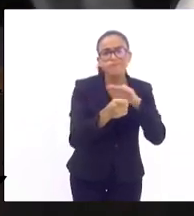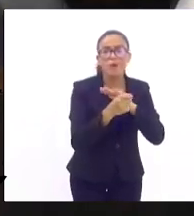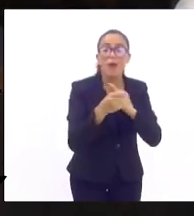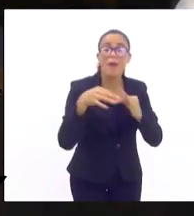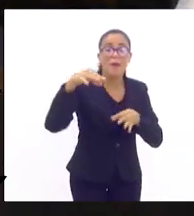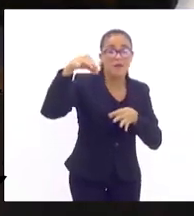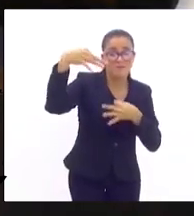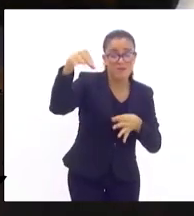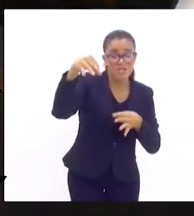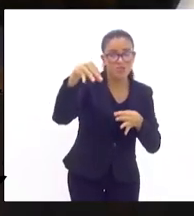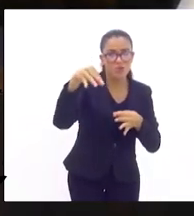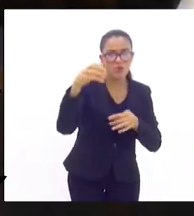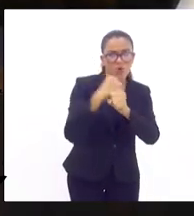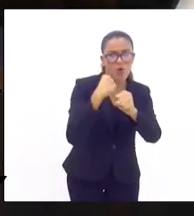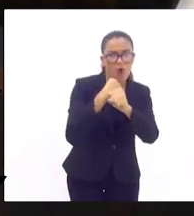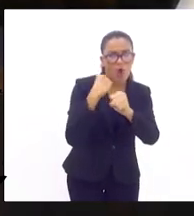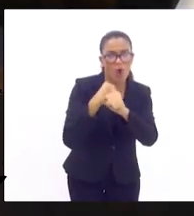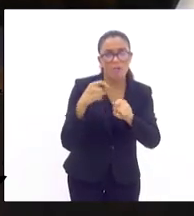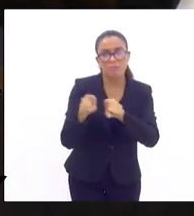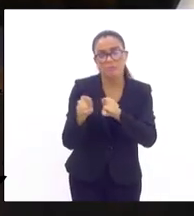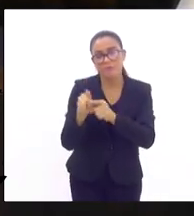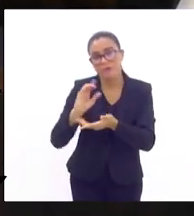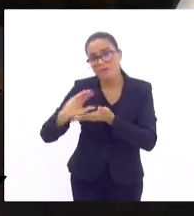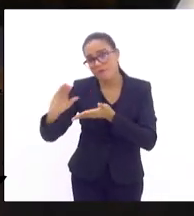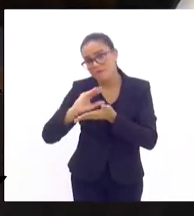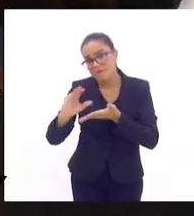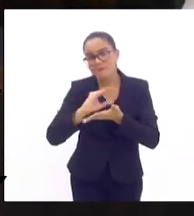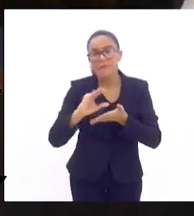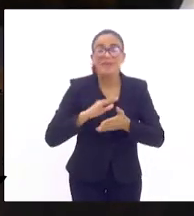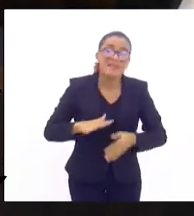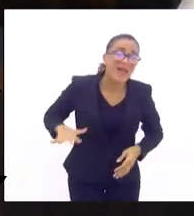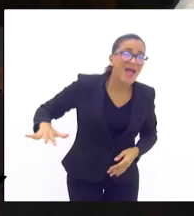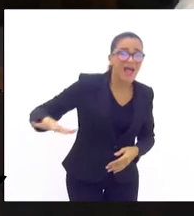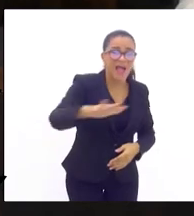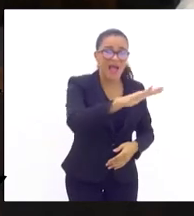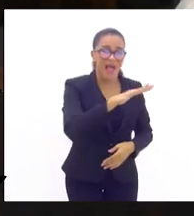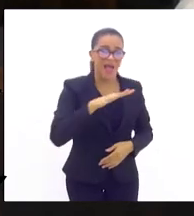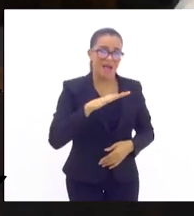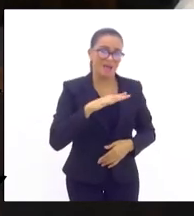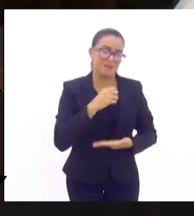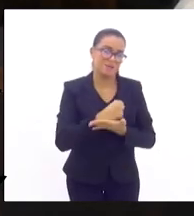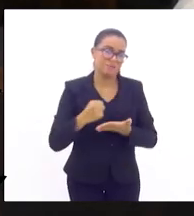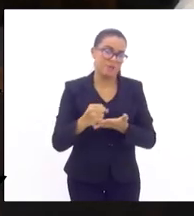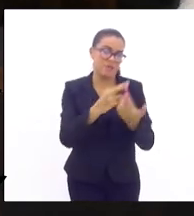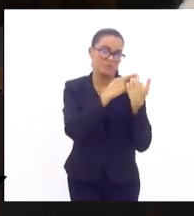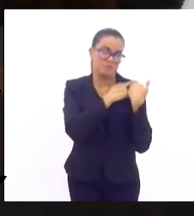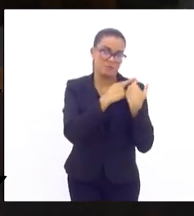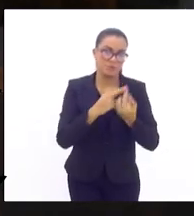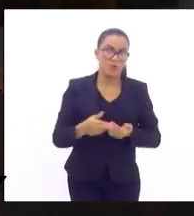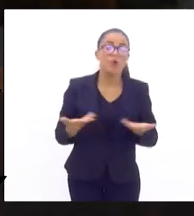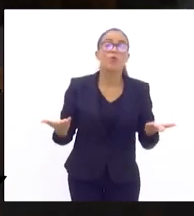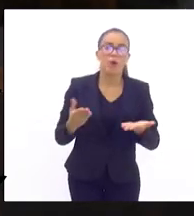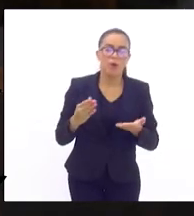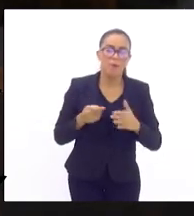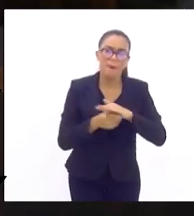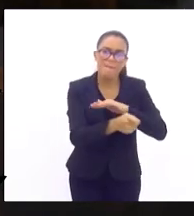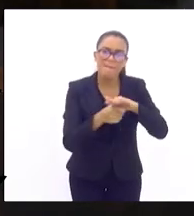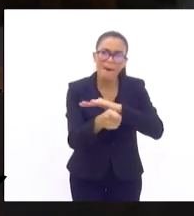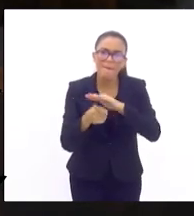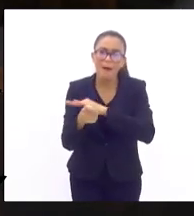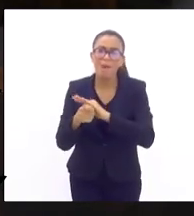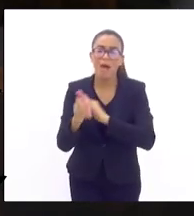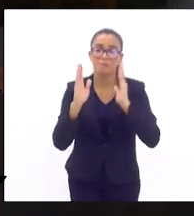e financeiro de investimento em todas as áreas das concessionárias. Qual é o investimento para os